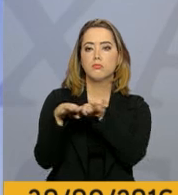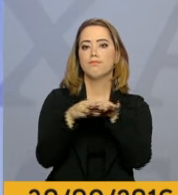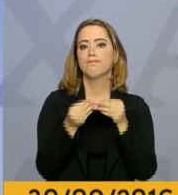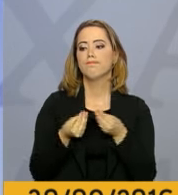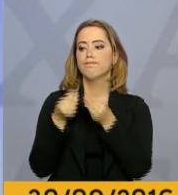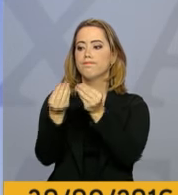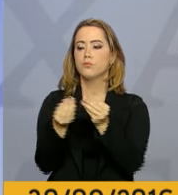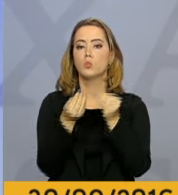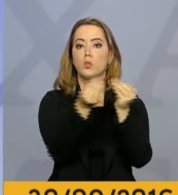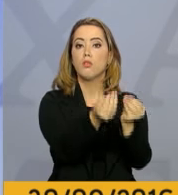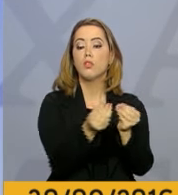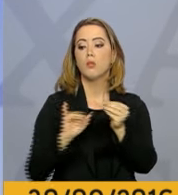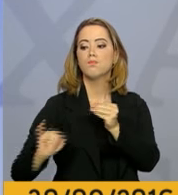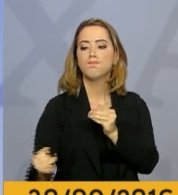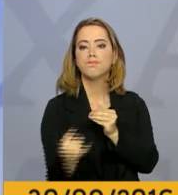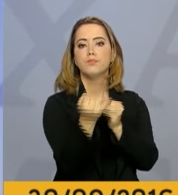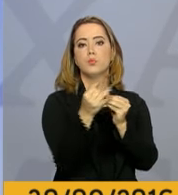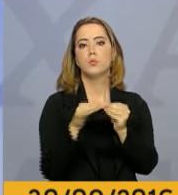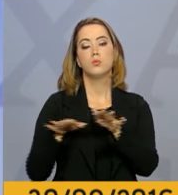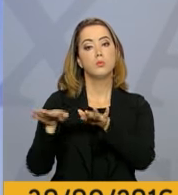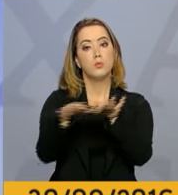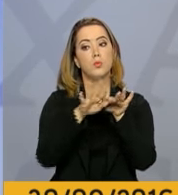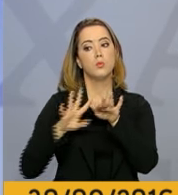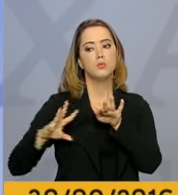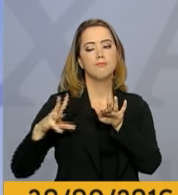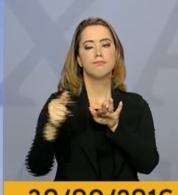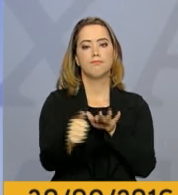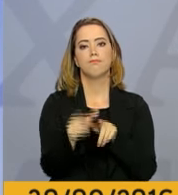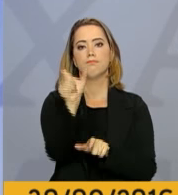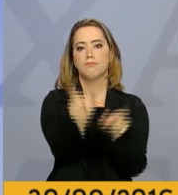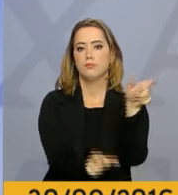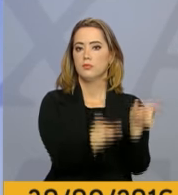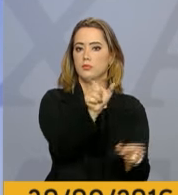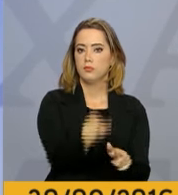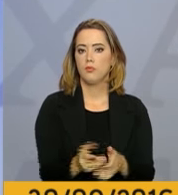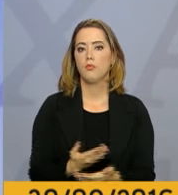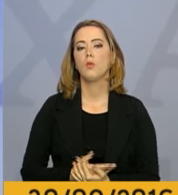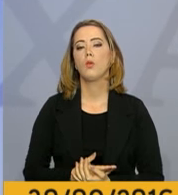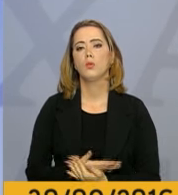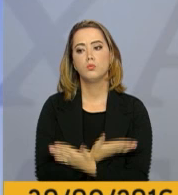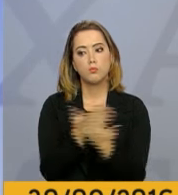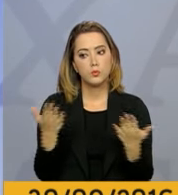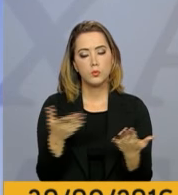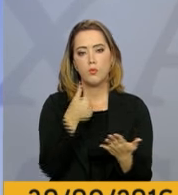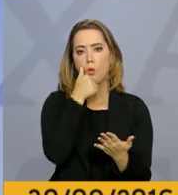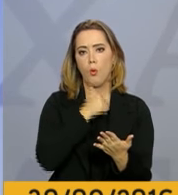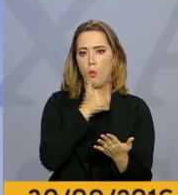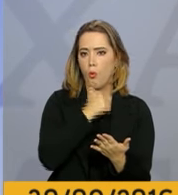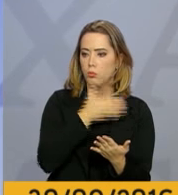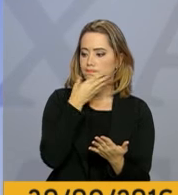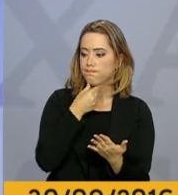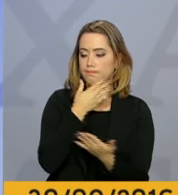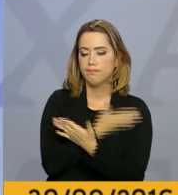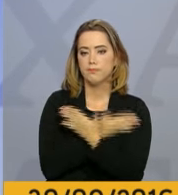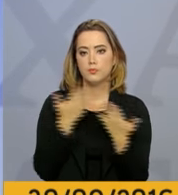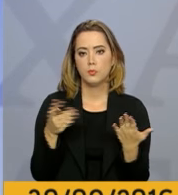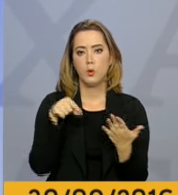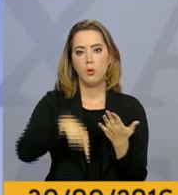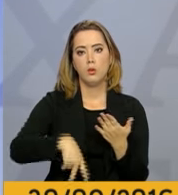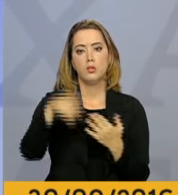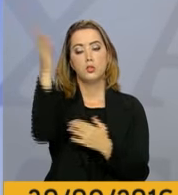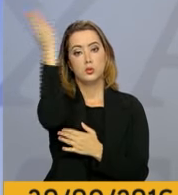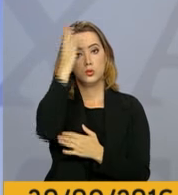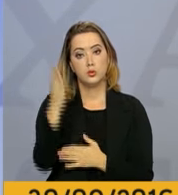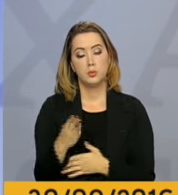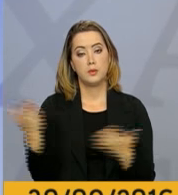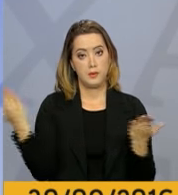de oportunidades para todos. Isto, meus senhores e minhas senhoras, significa, no Brasil de hoje,